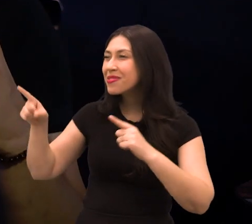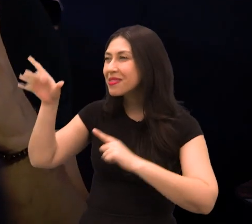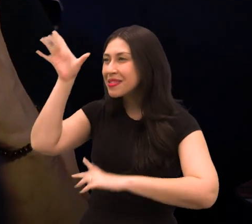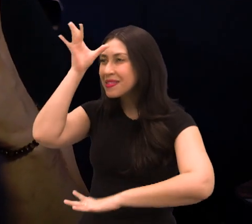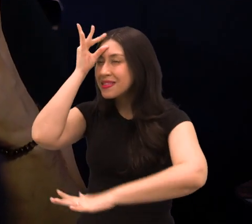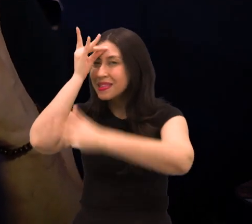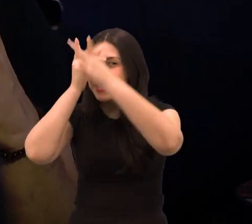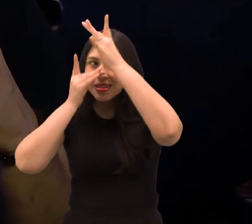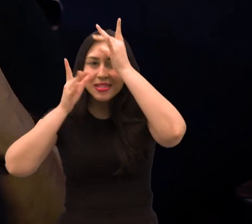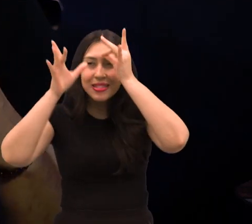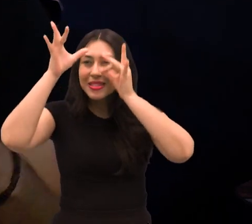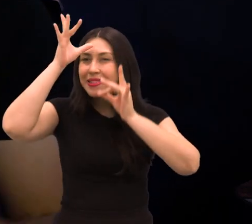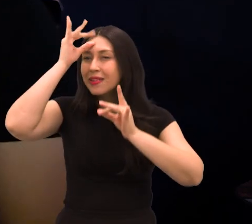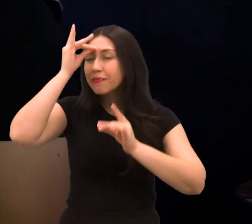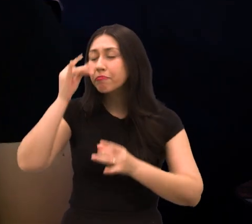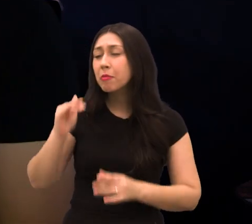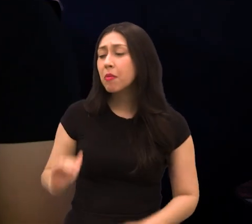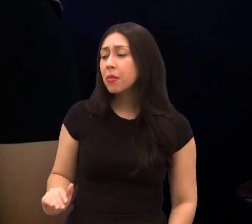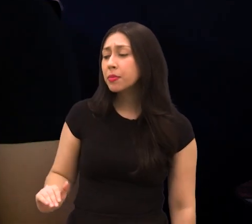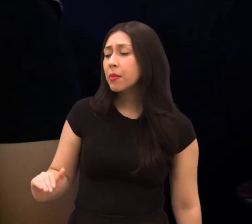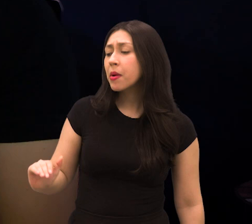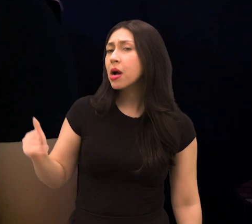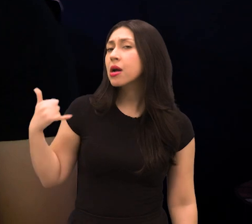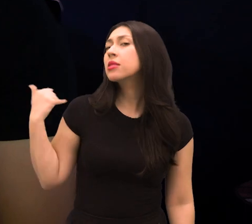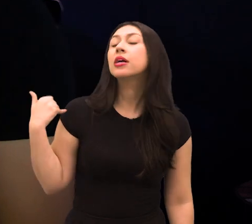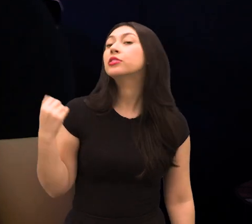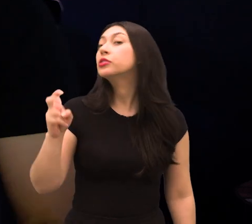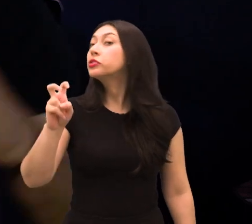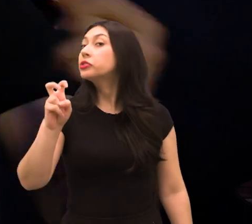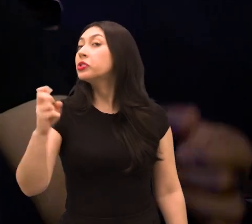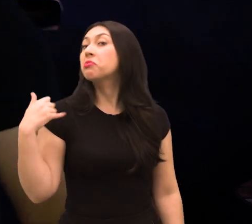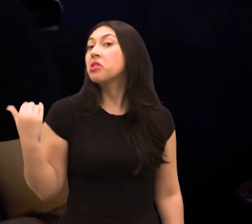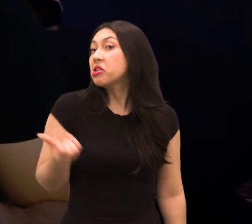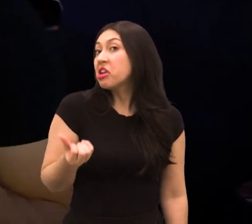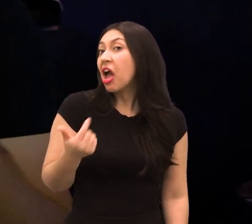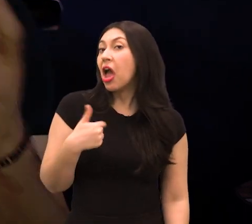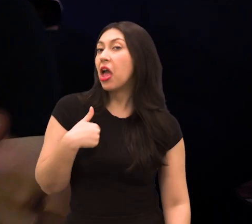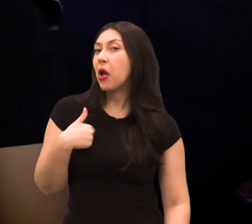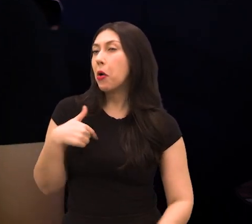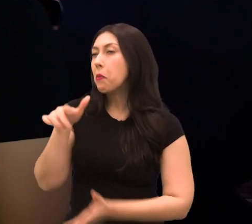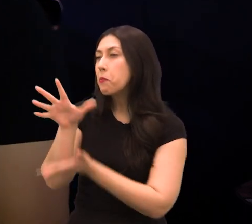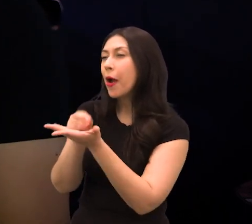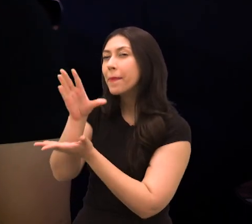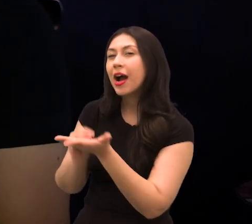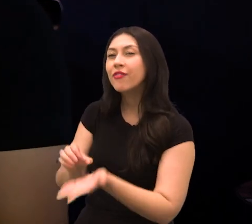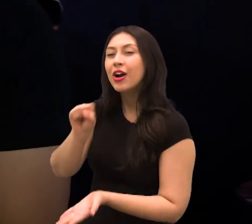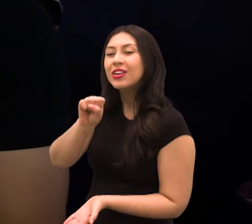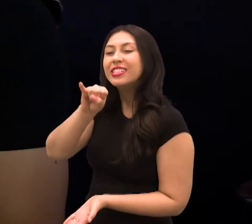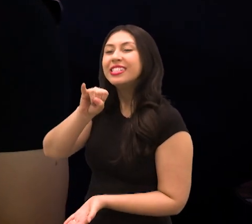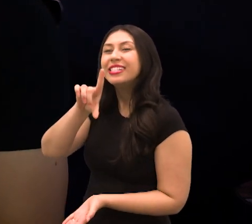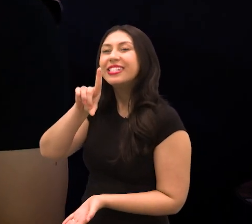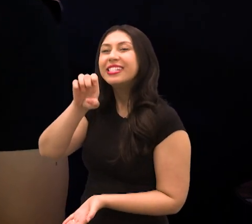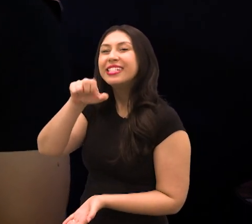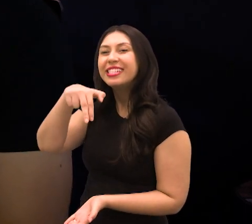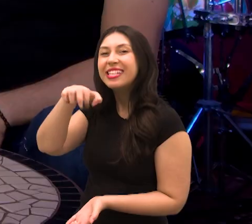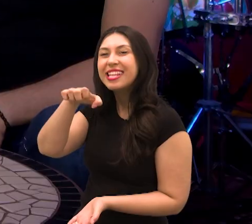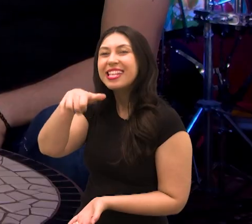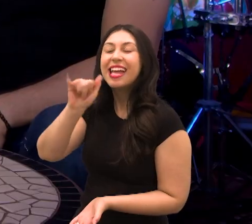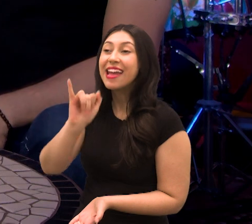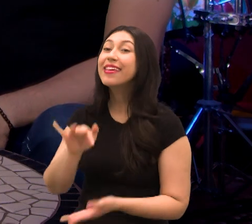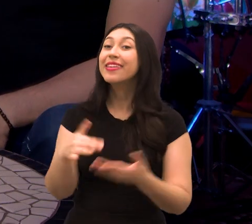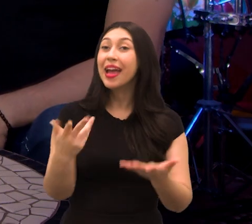memória. E aí, lá para os 5, 6 anos, eu começava a imitar Sidney Magal, brincando. Aí a turma dava um